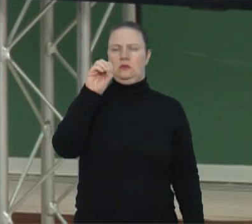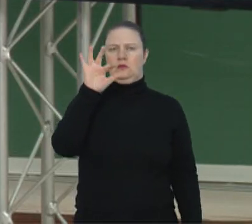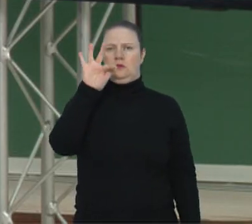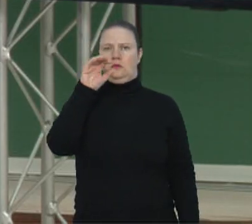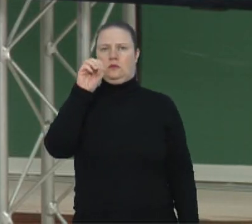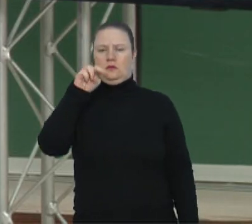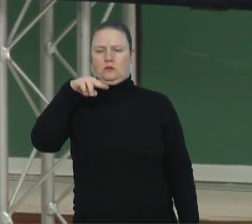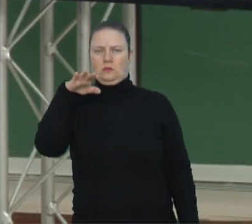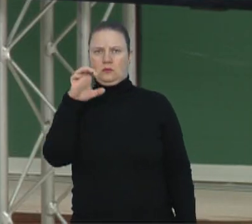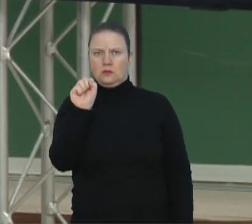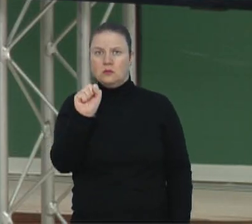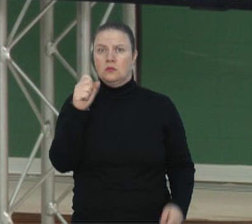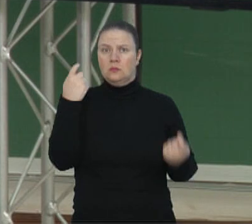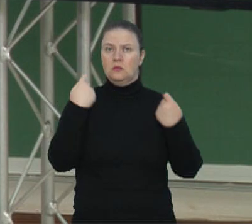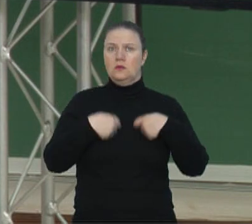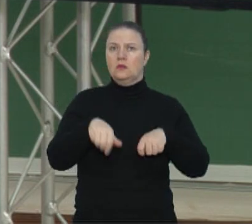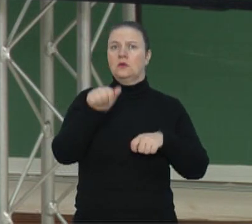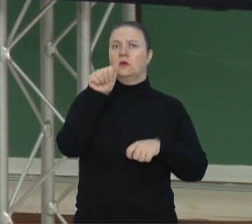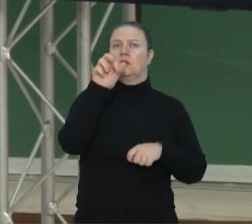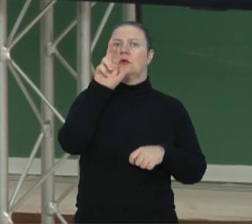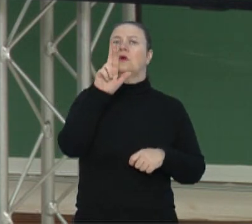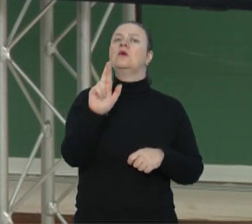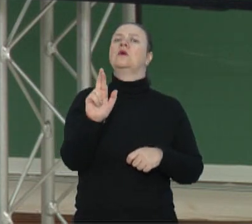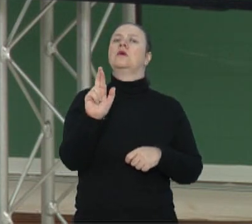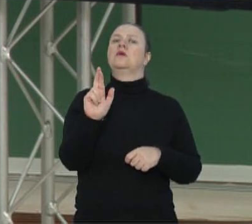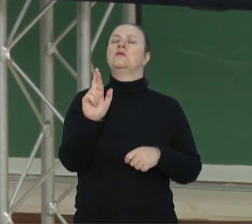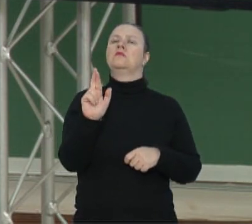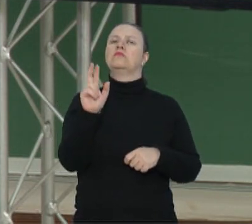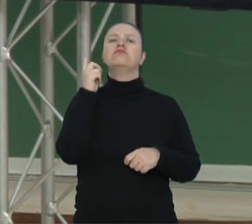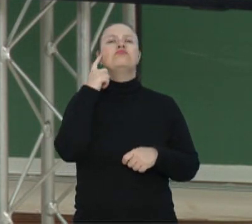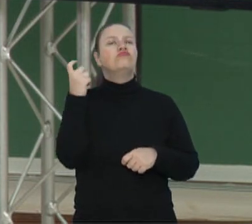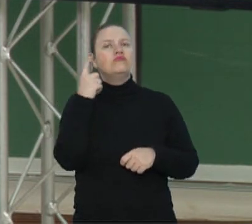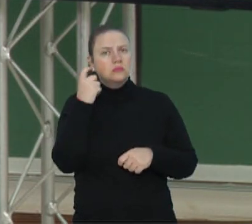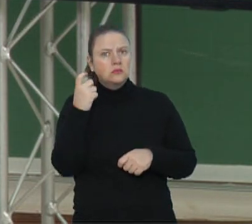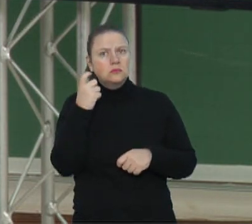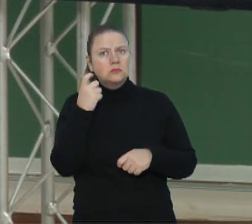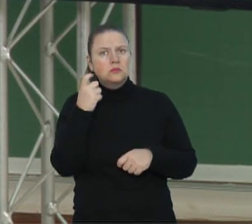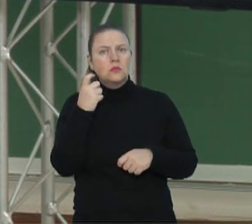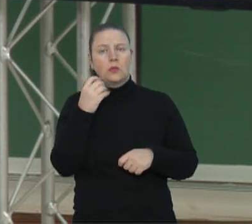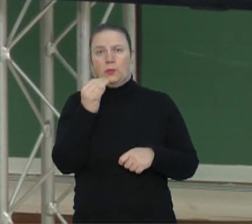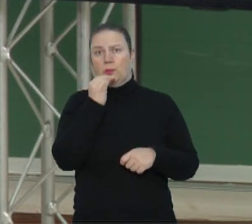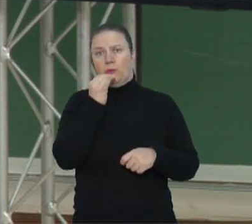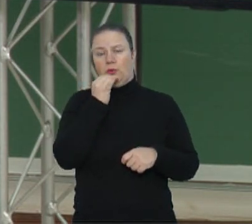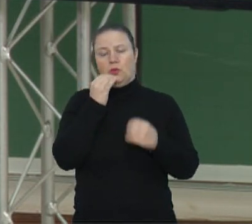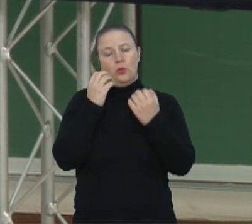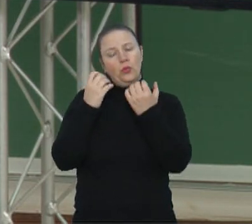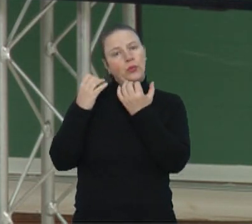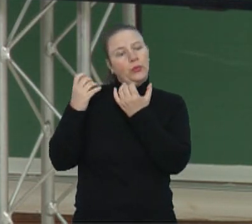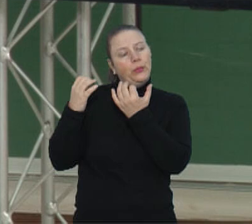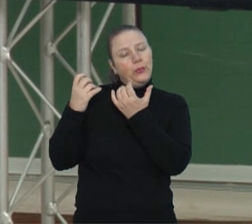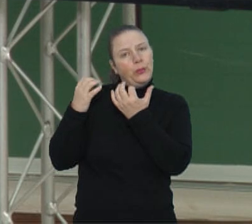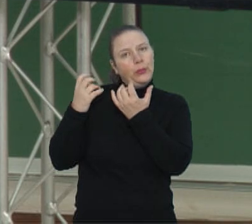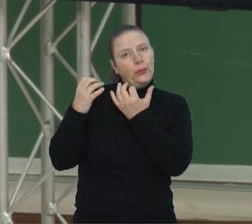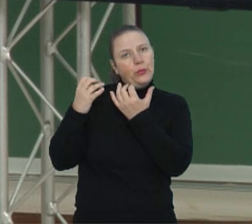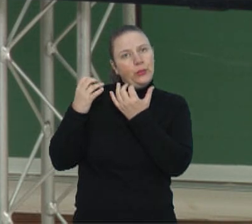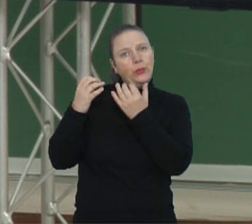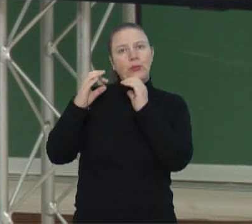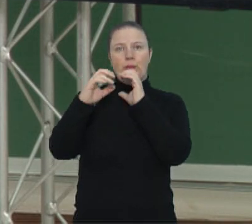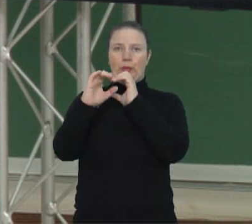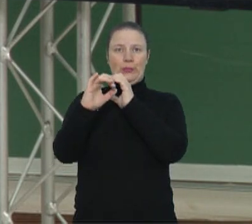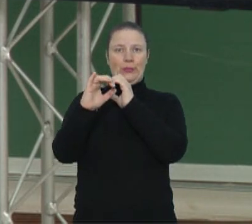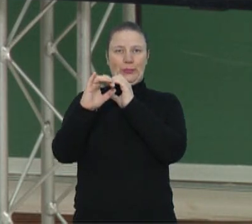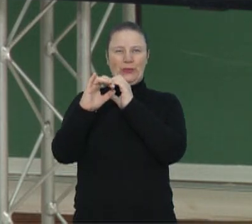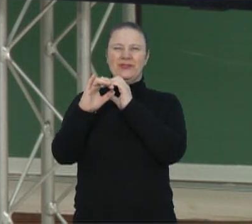do ar para produzir o som, né? Como flautas, a gente falou em aula. A gente falou